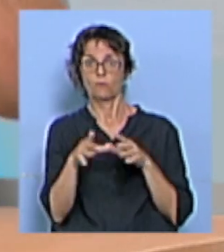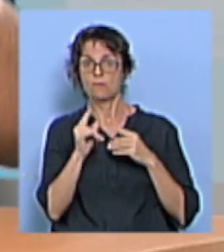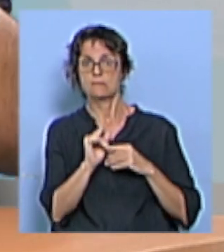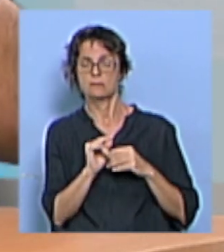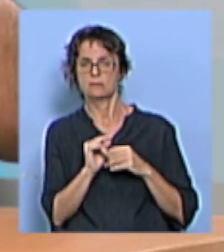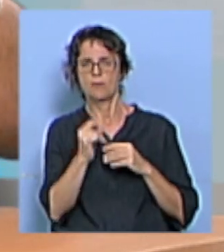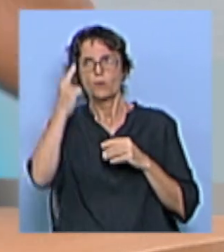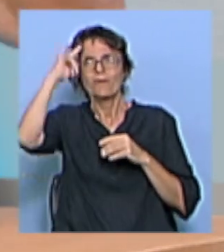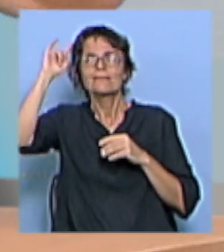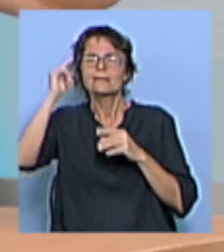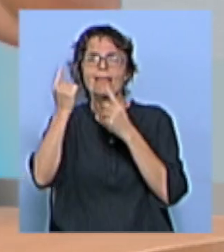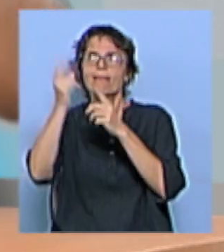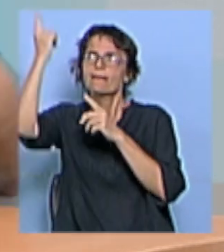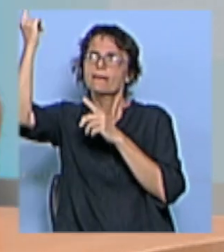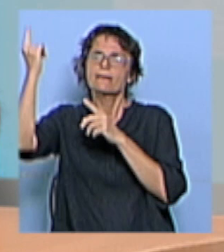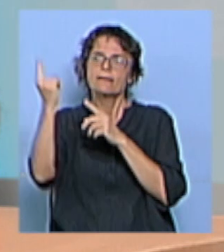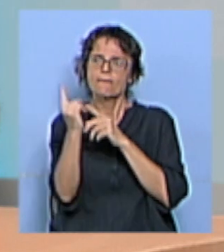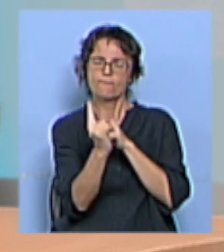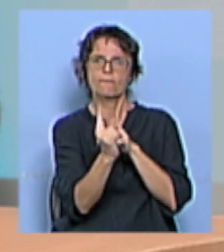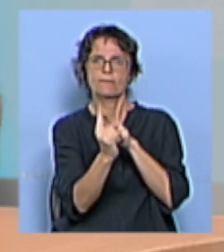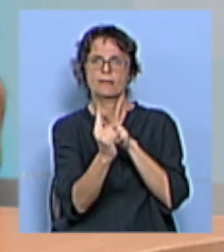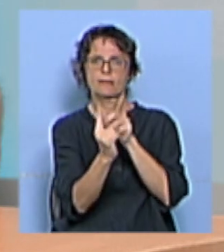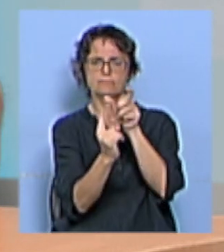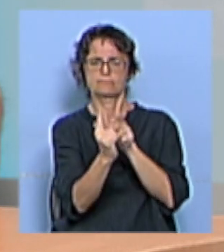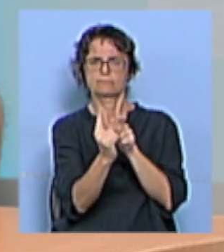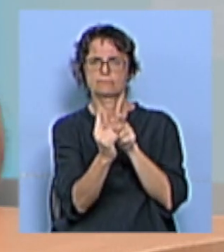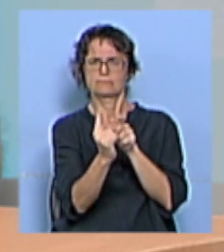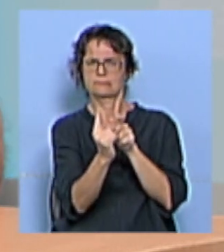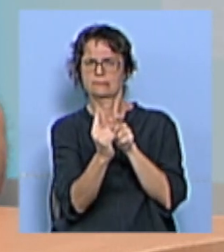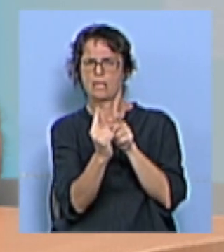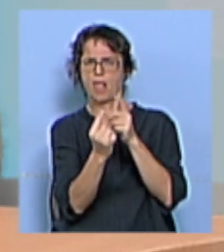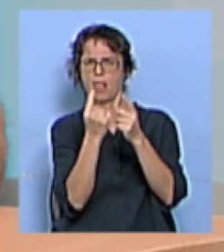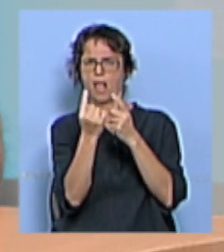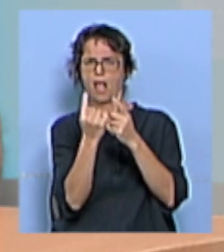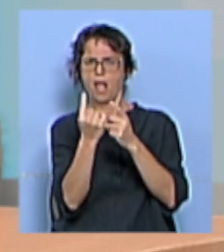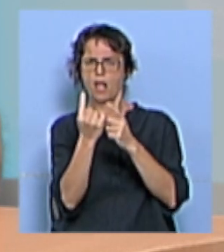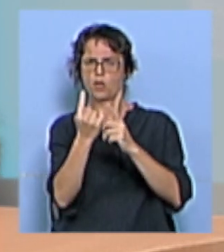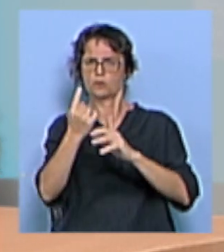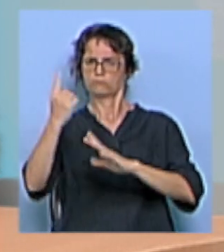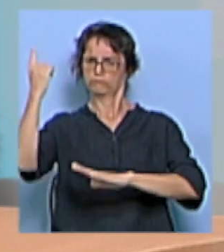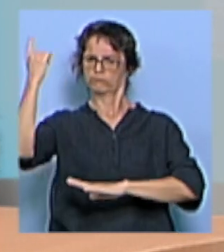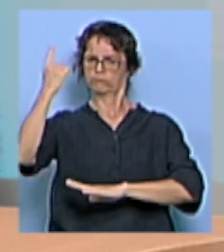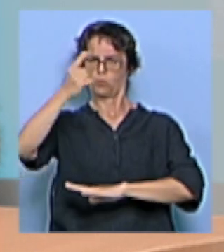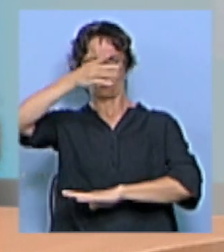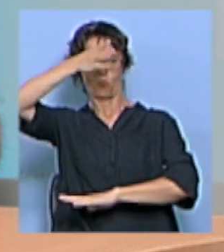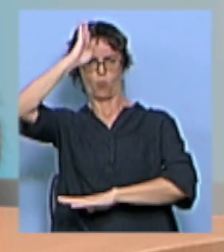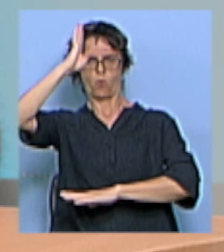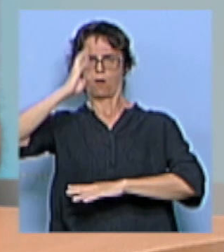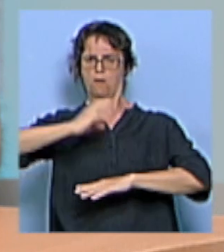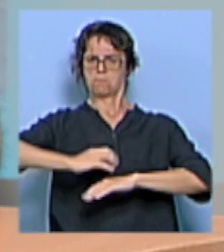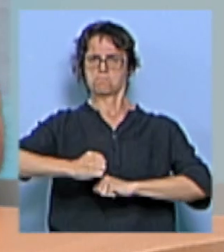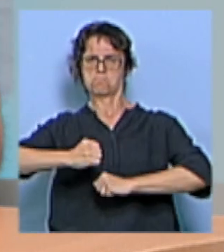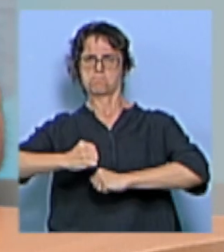seja, de enviado de Deus, de Salvador, que eles tinham? Era a ideia de um chefe guerreiro, político-militar.